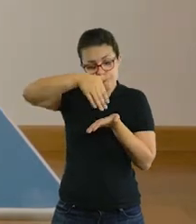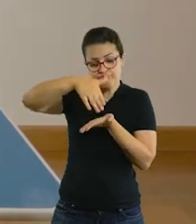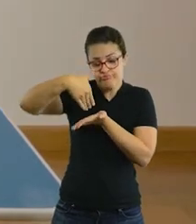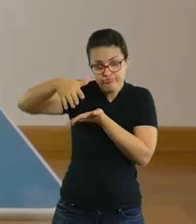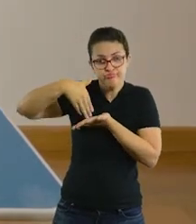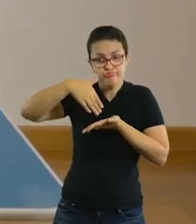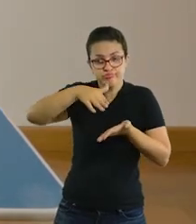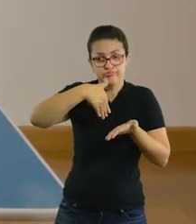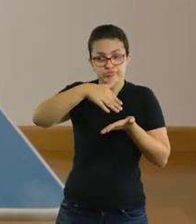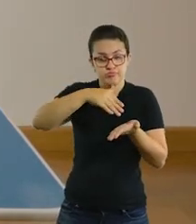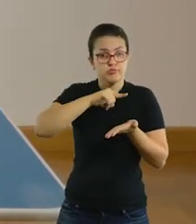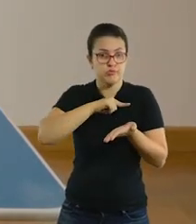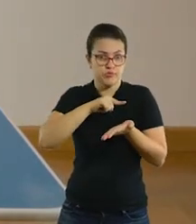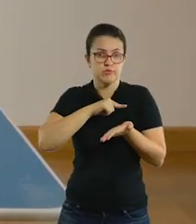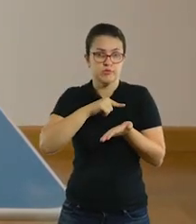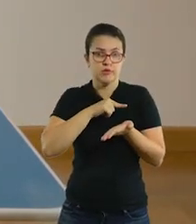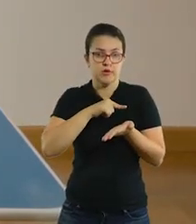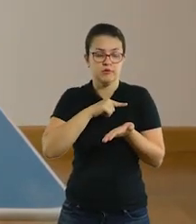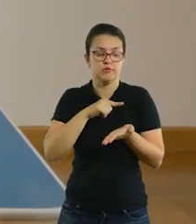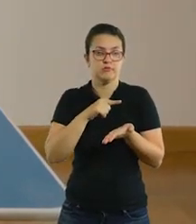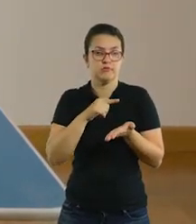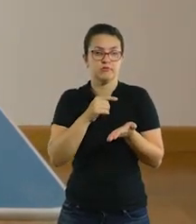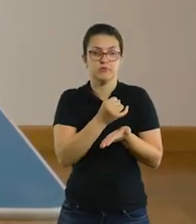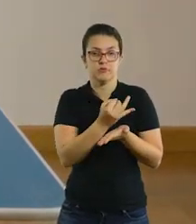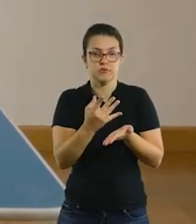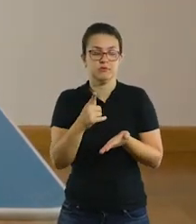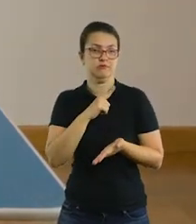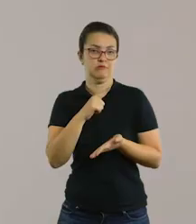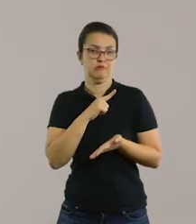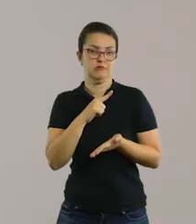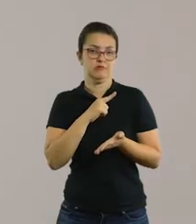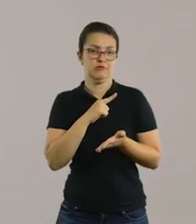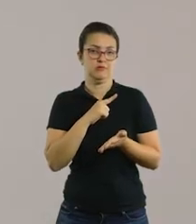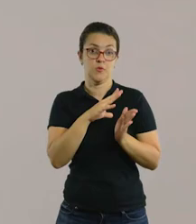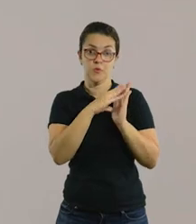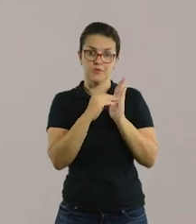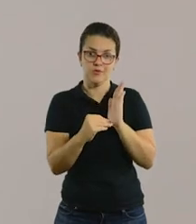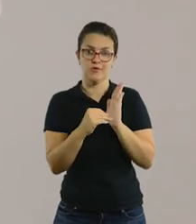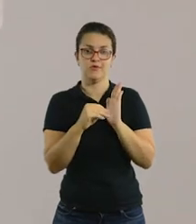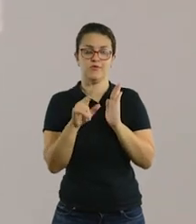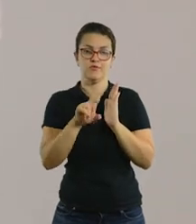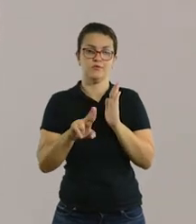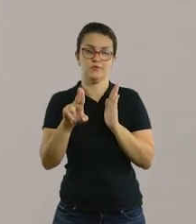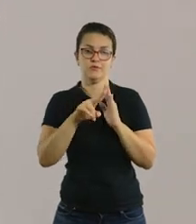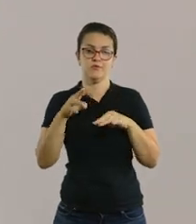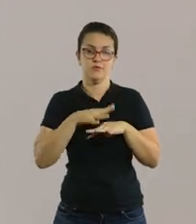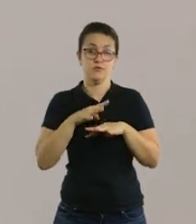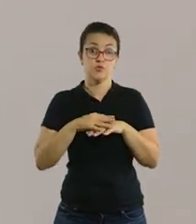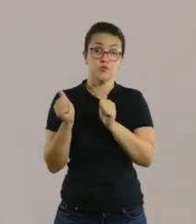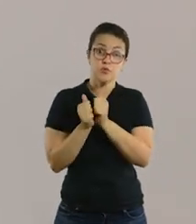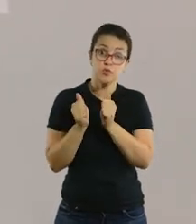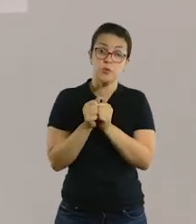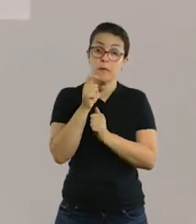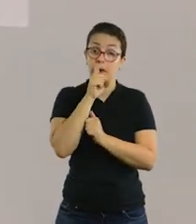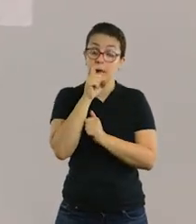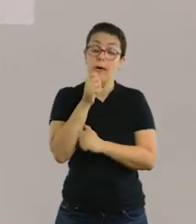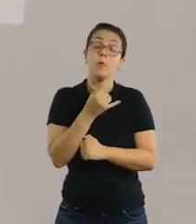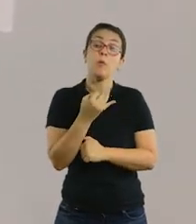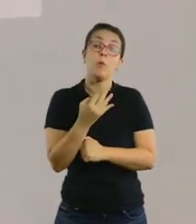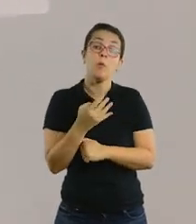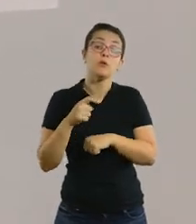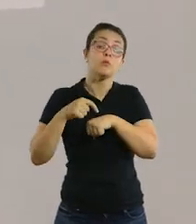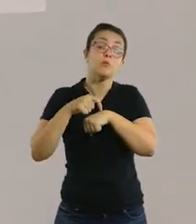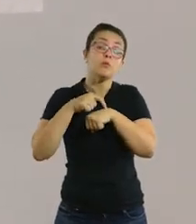esta quantidade que a gente vai precisar para trabalhar a matemática, tá bom? Aí você vai, junto com o papai, contar